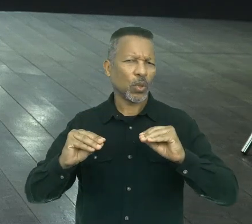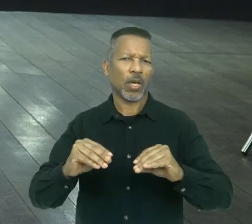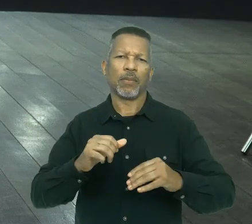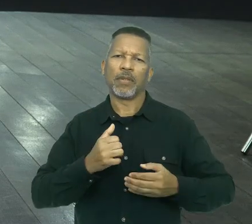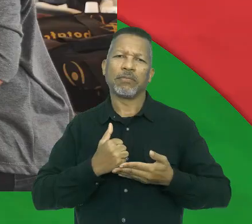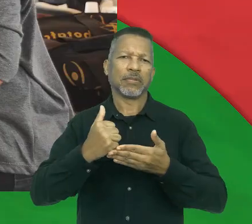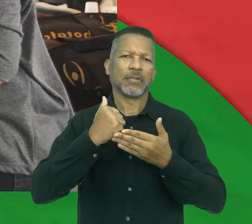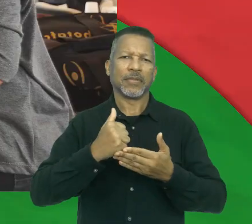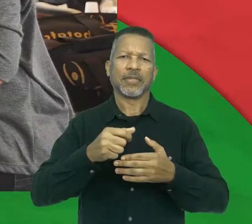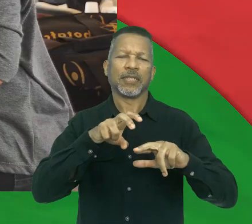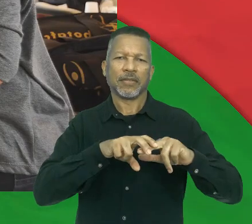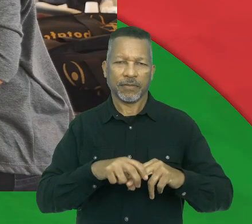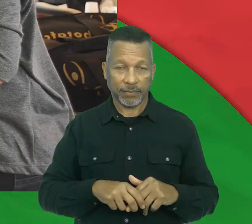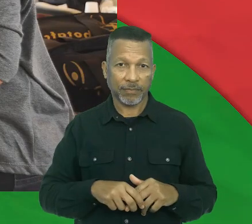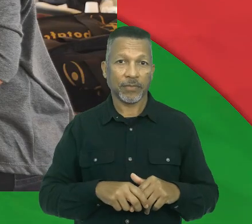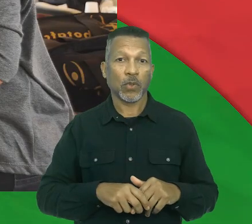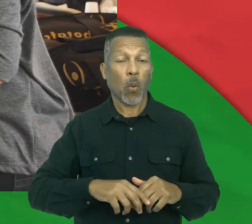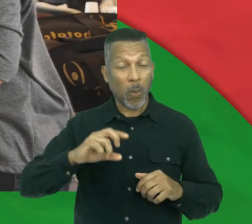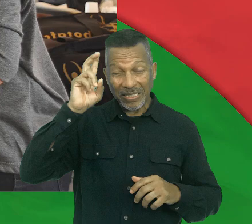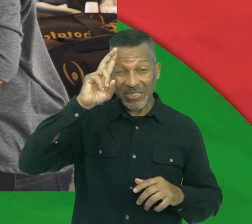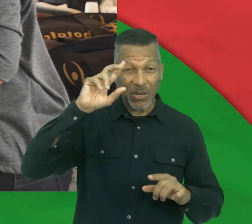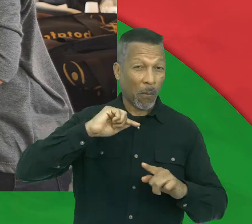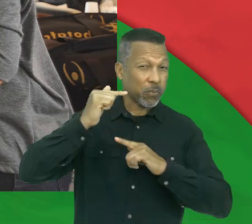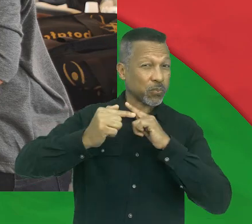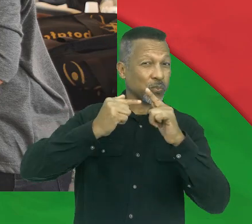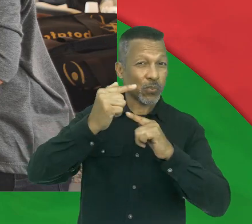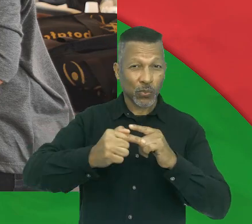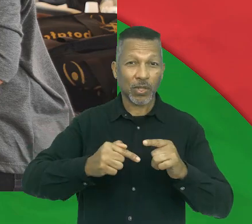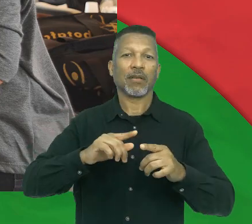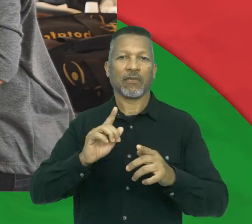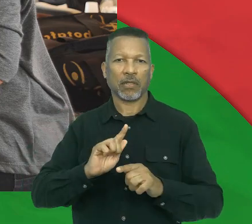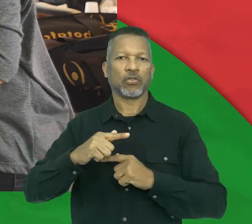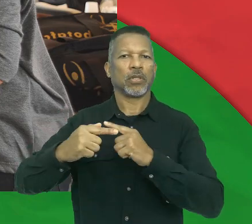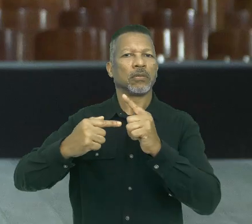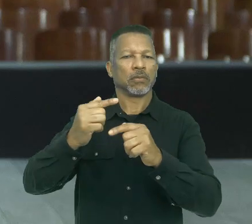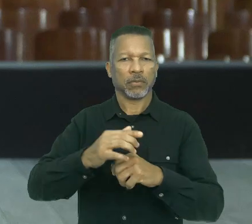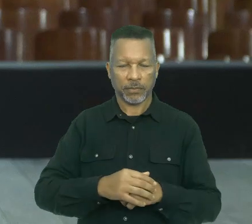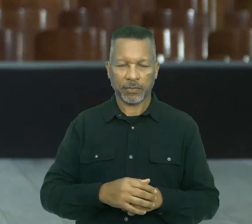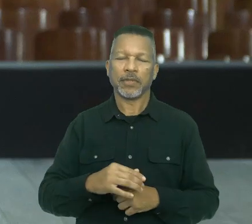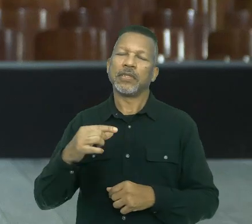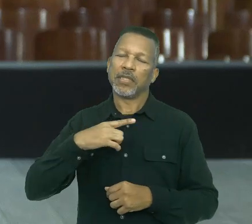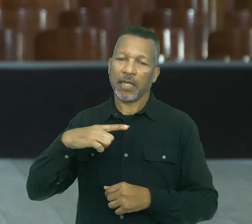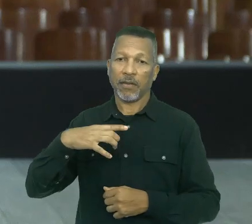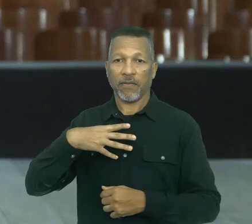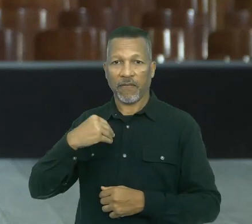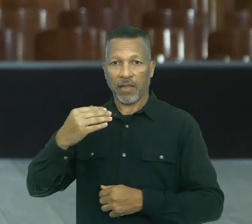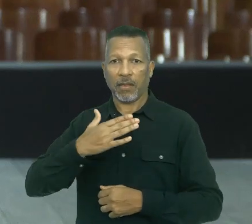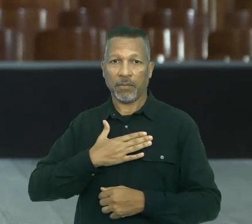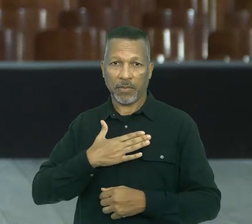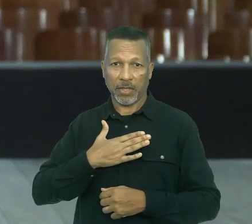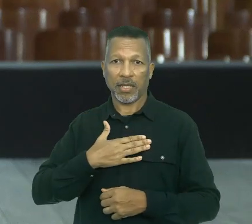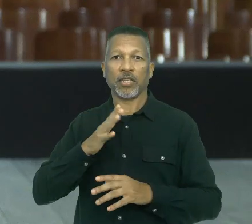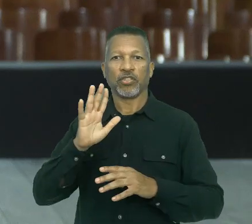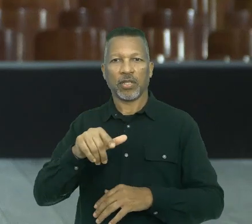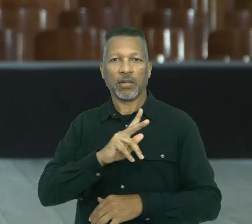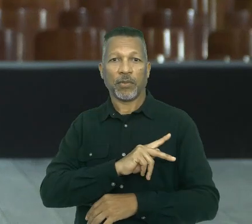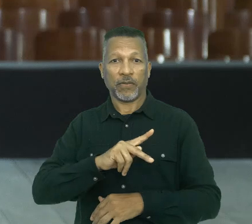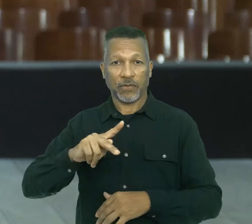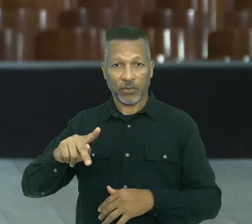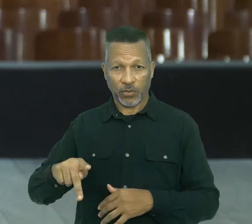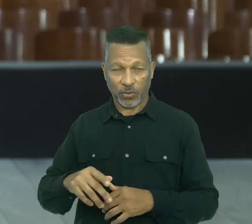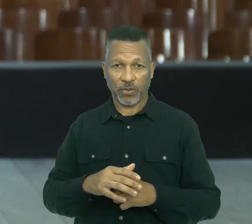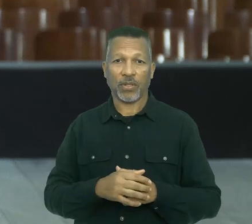cadeira. Um legado que atravessa gerações. Tem minha filha, que ela já é